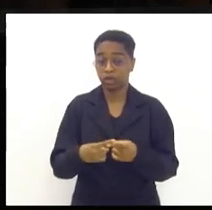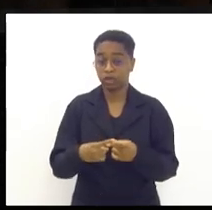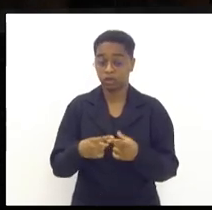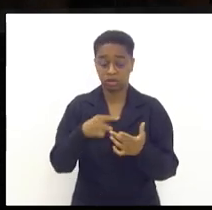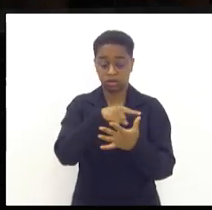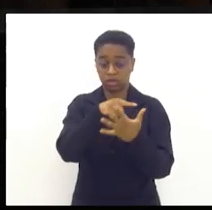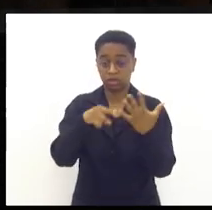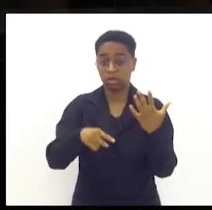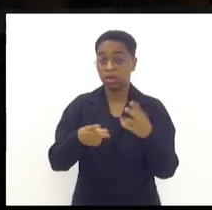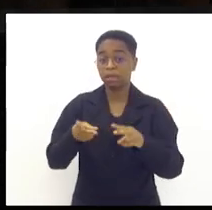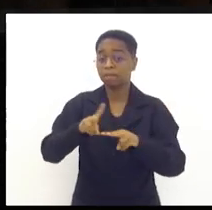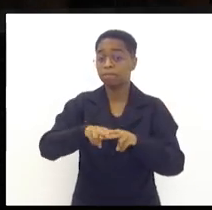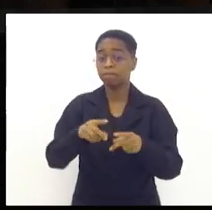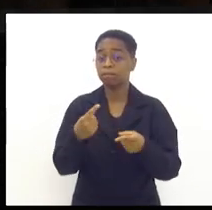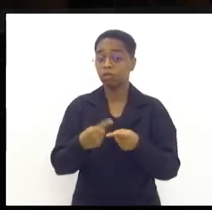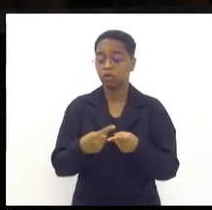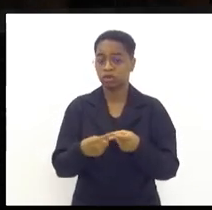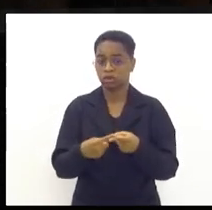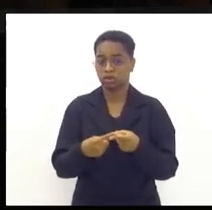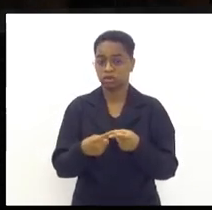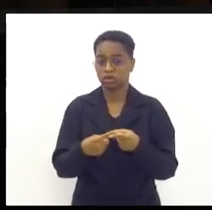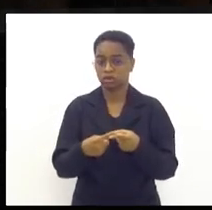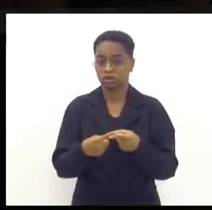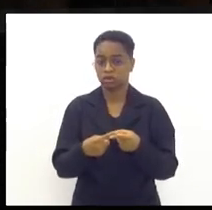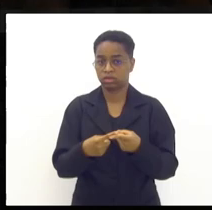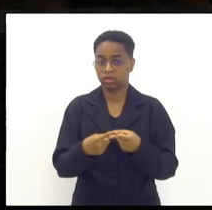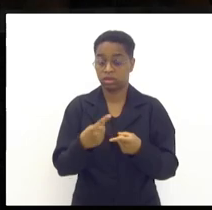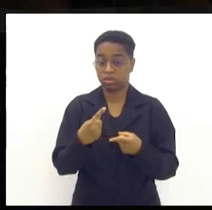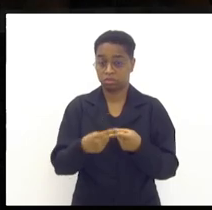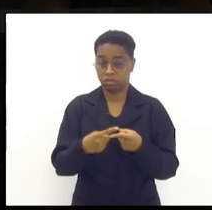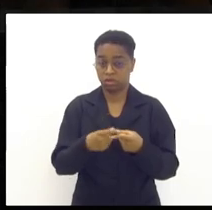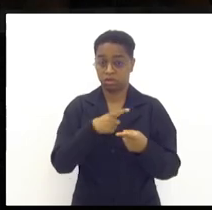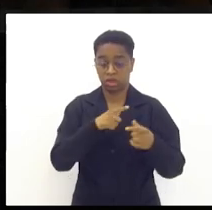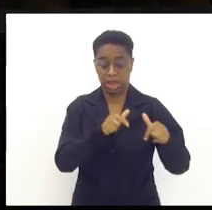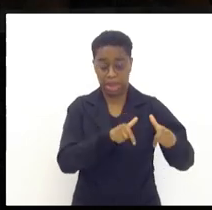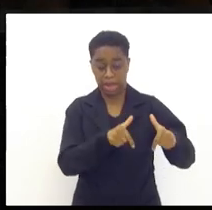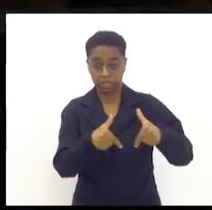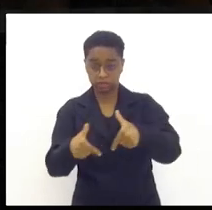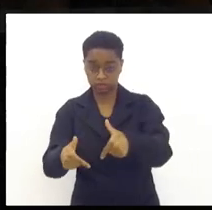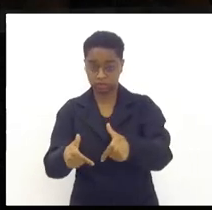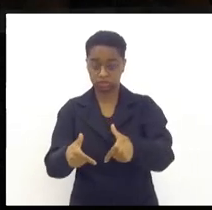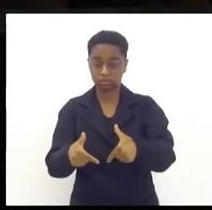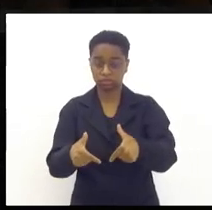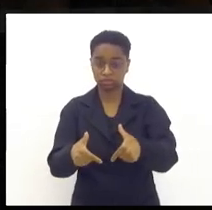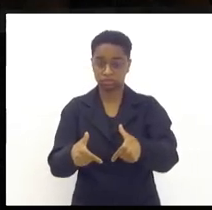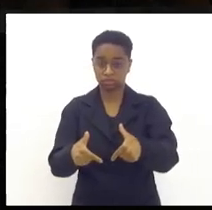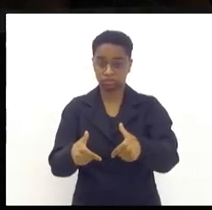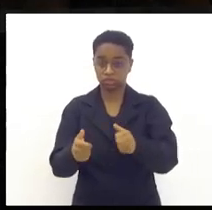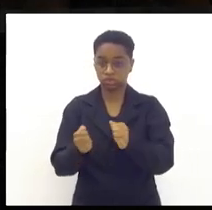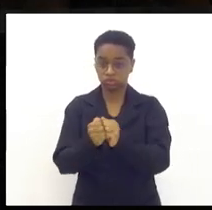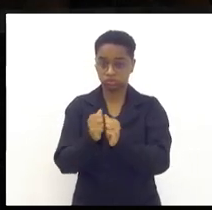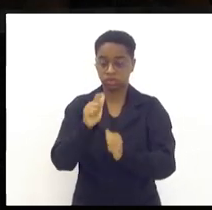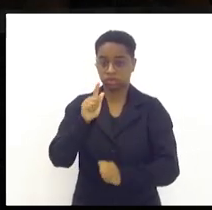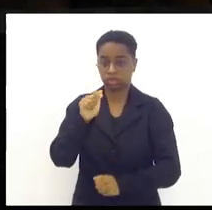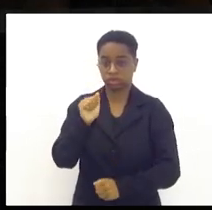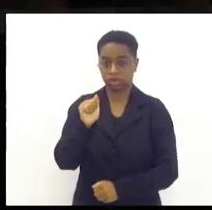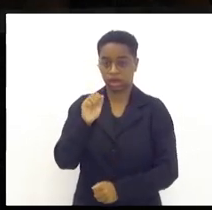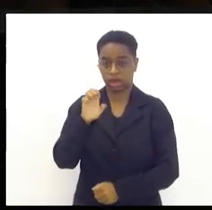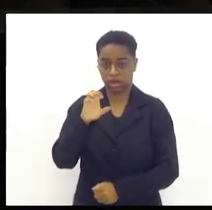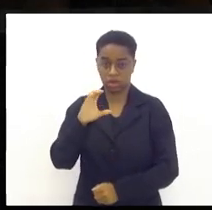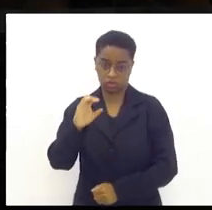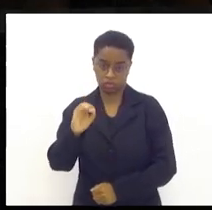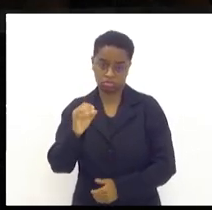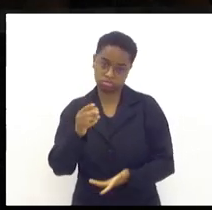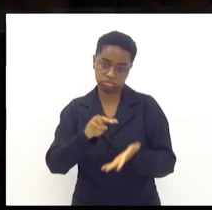presos? Porque fizeram uma operação junto com o GAECO, isto é, com o